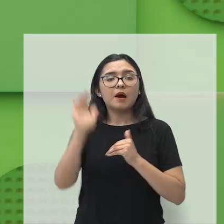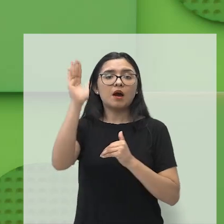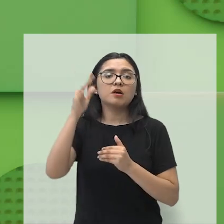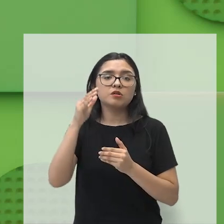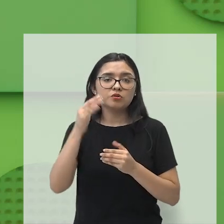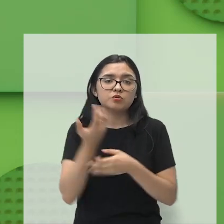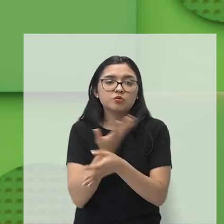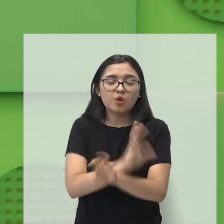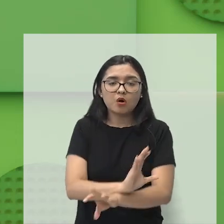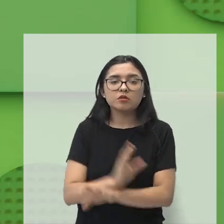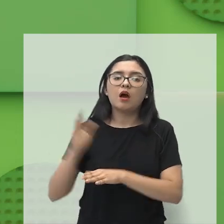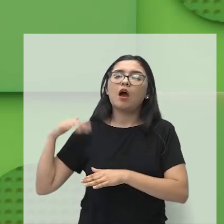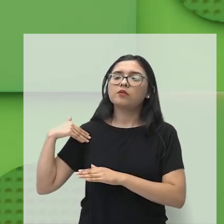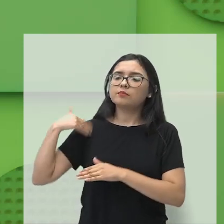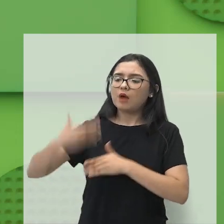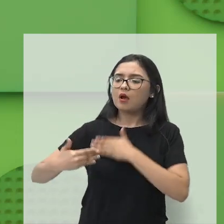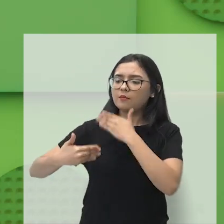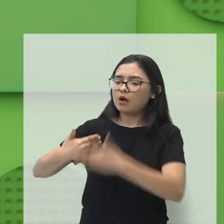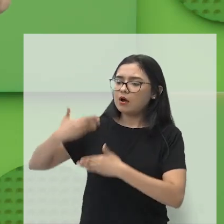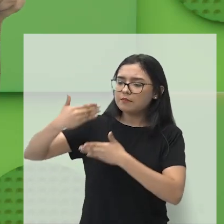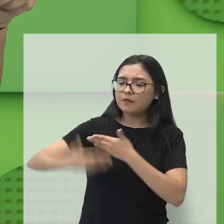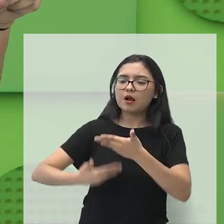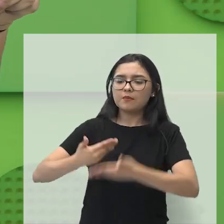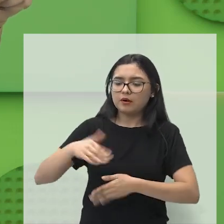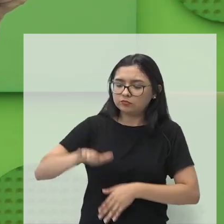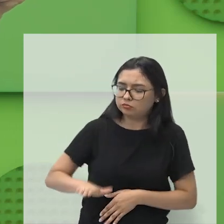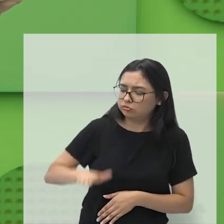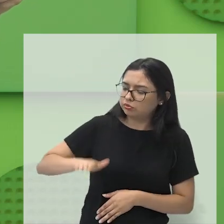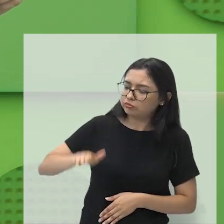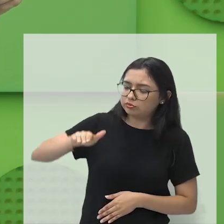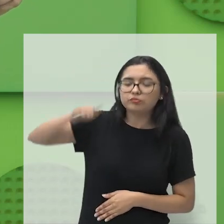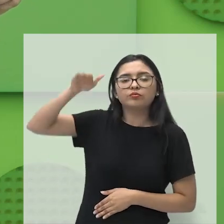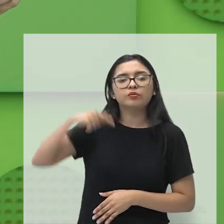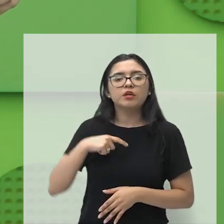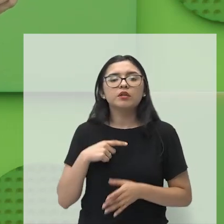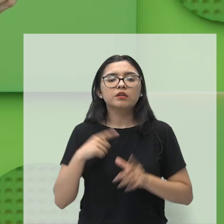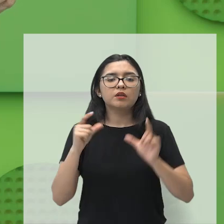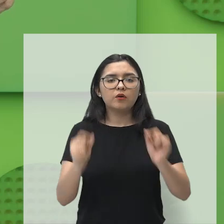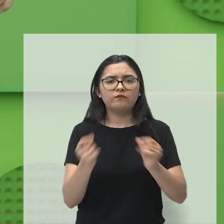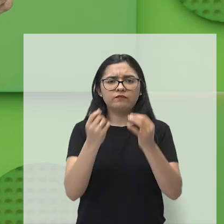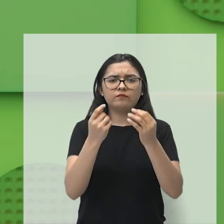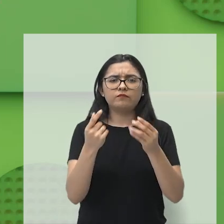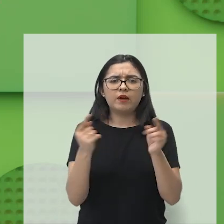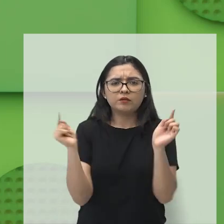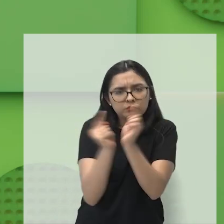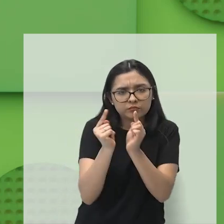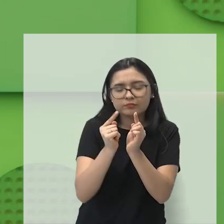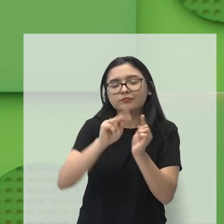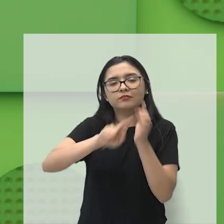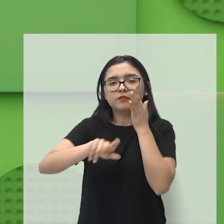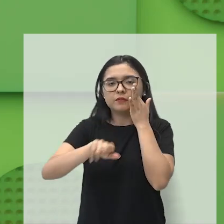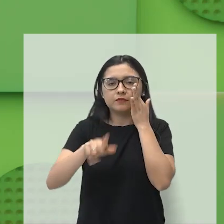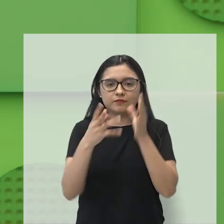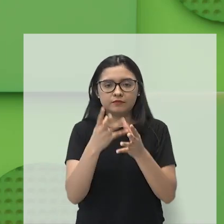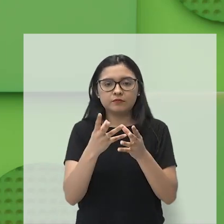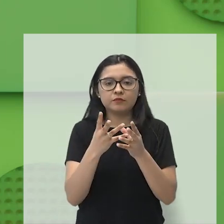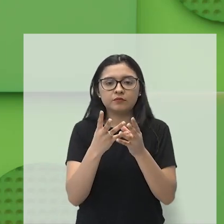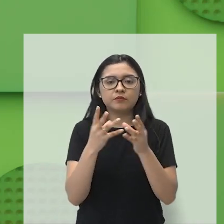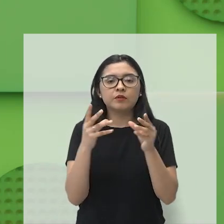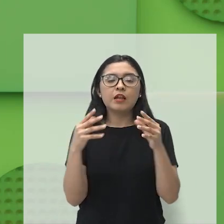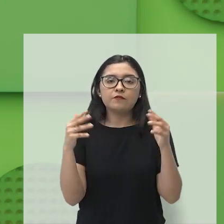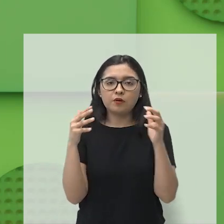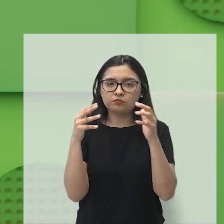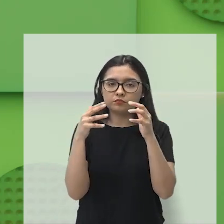ossos e ao longo da vida que nós vamos crescendo, eles vão diminuindo, professora? Não, eles vão